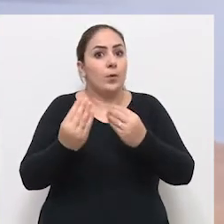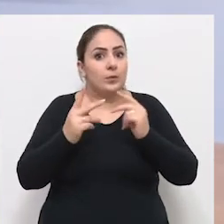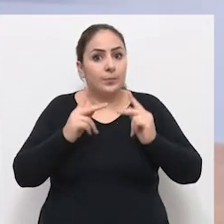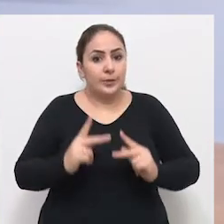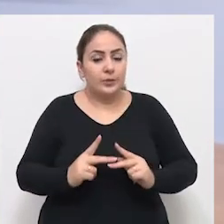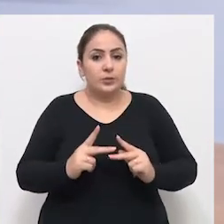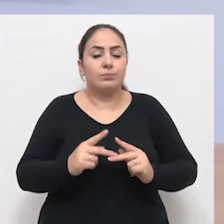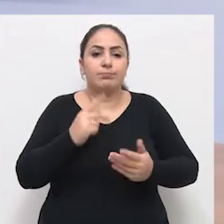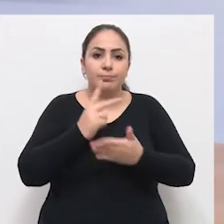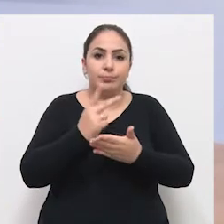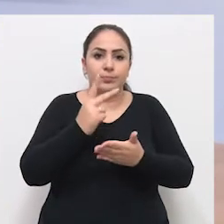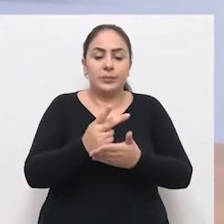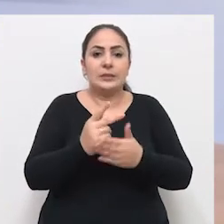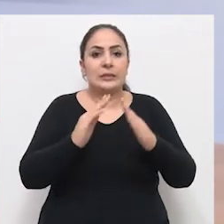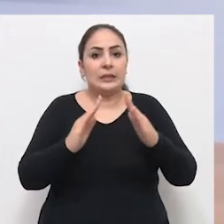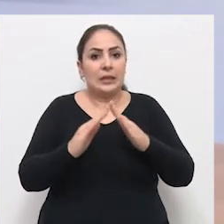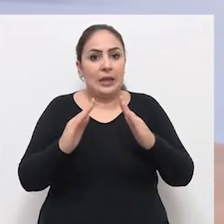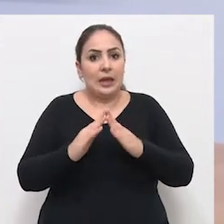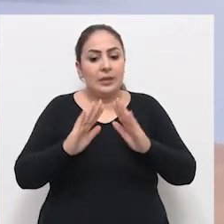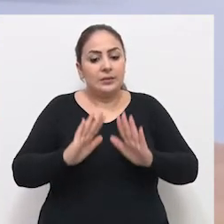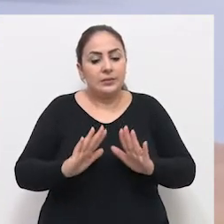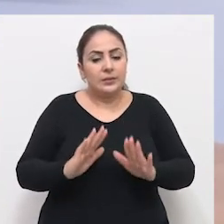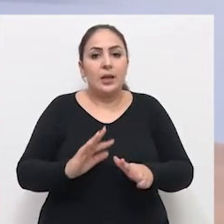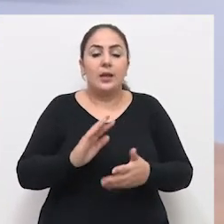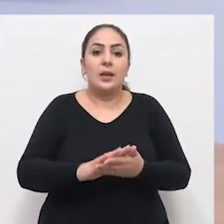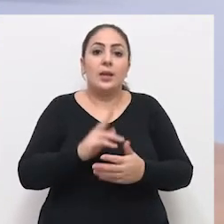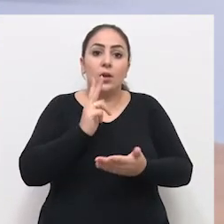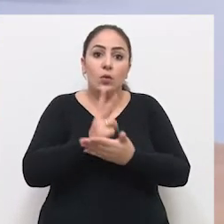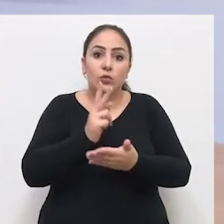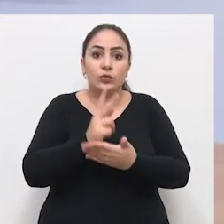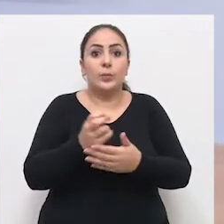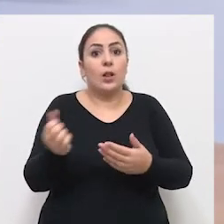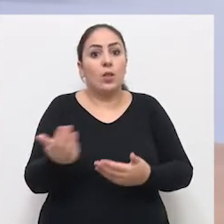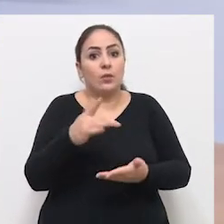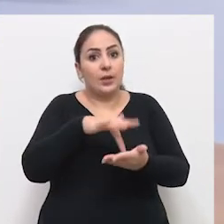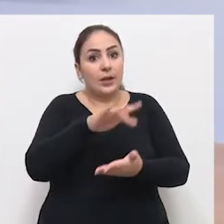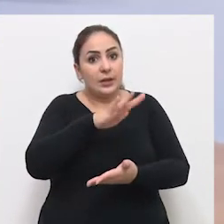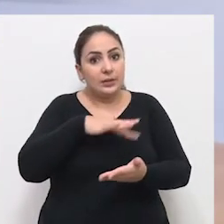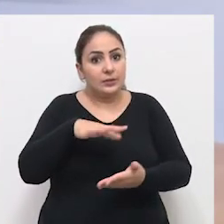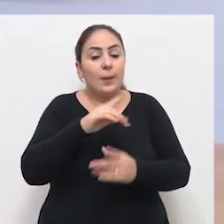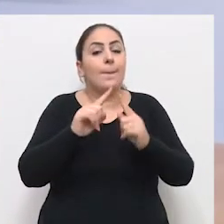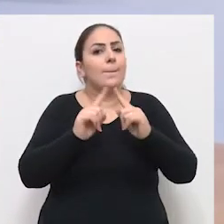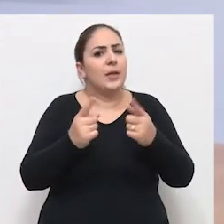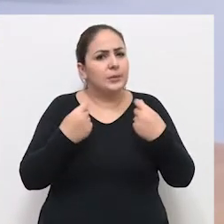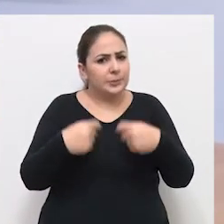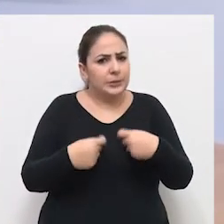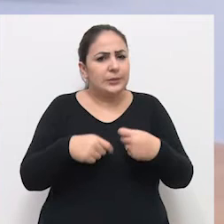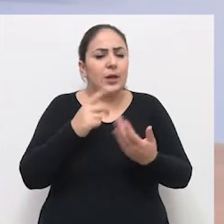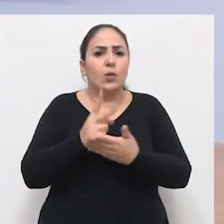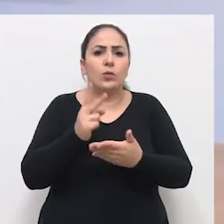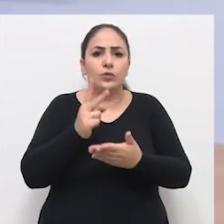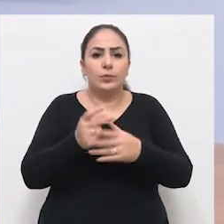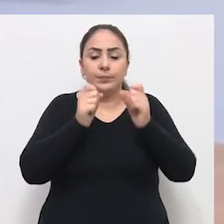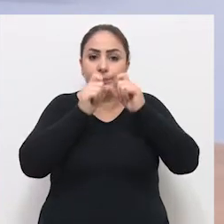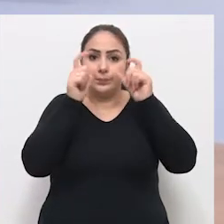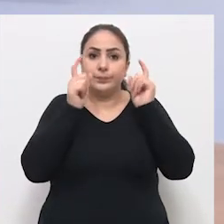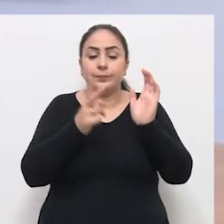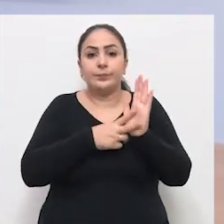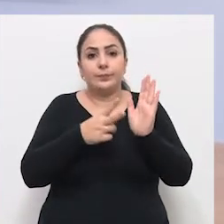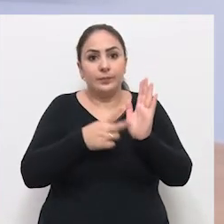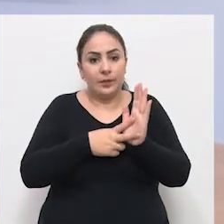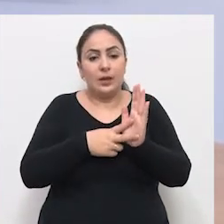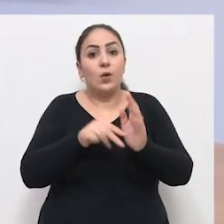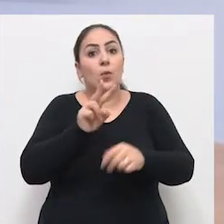Covid-19, muitas pessoas permanecem em casa e lidam com uma nova realidade. Mas é preciso